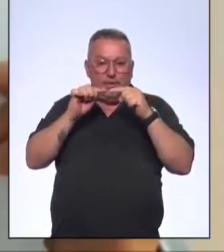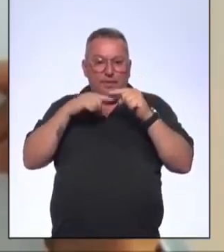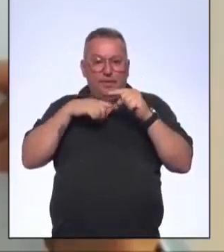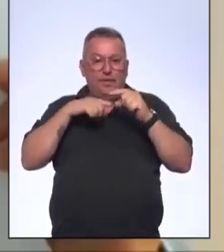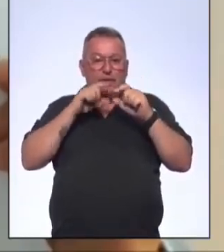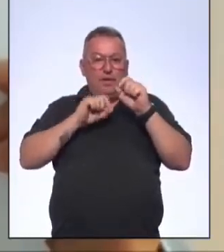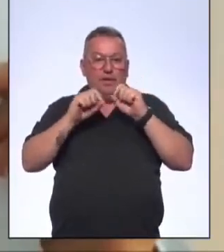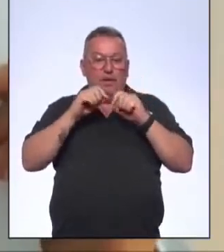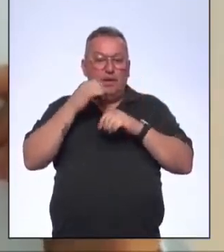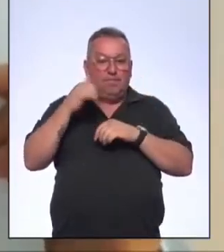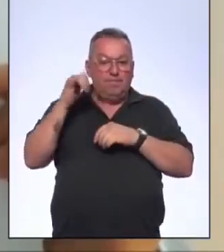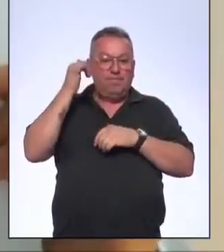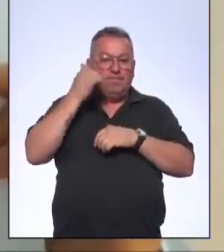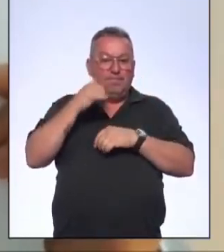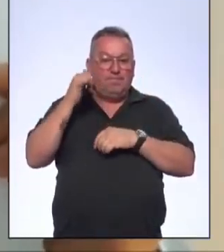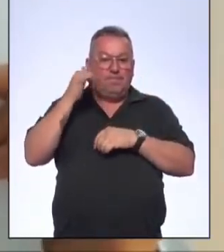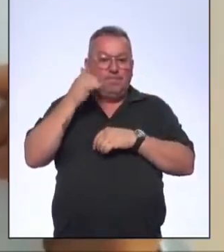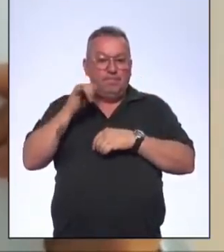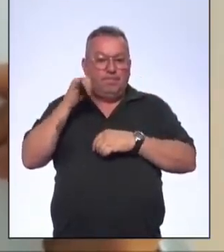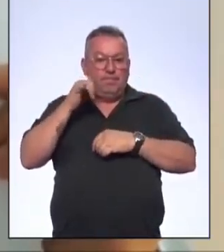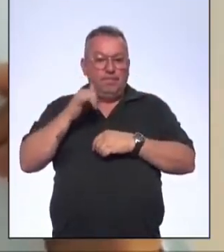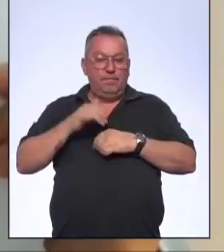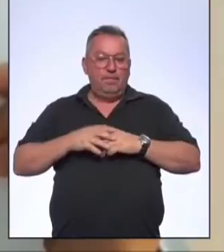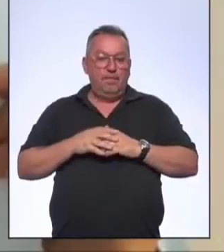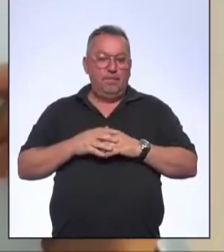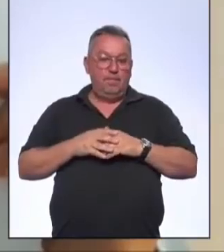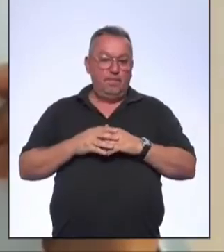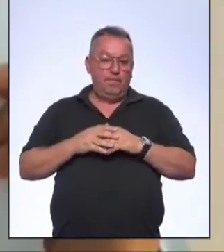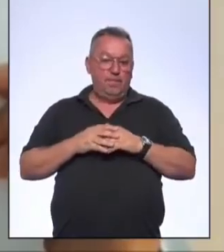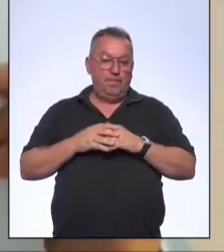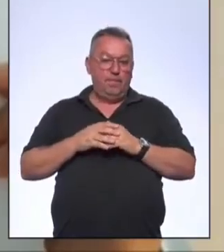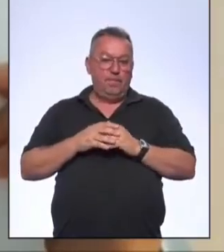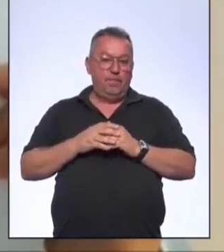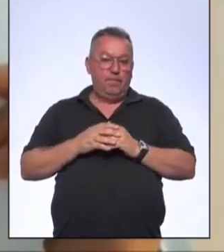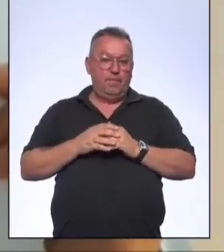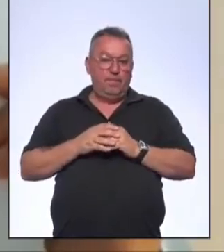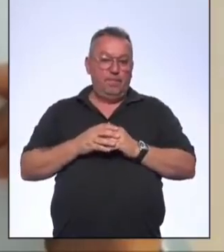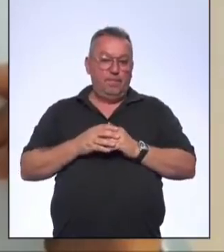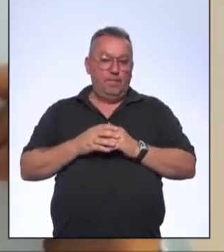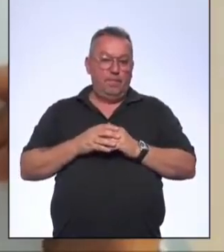que vai passar aqui? O que vai passar aqui? Aqui vai passar